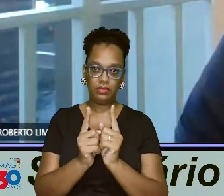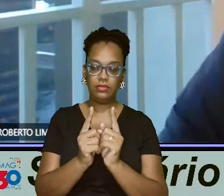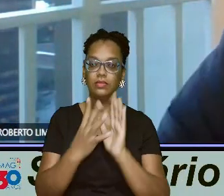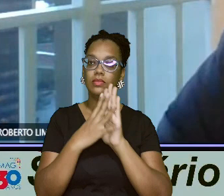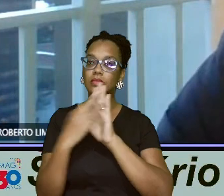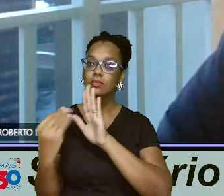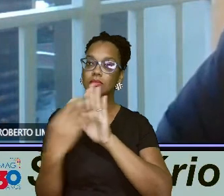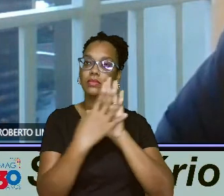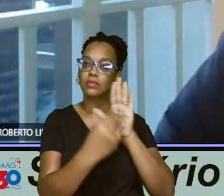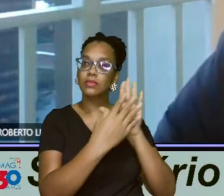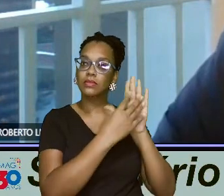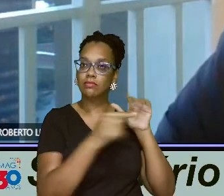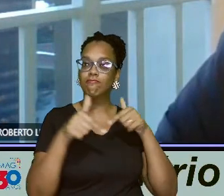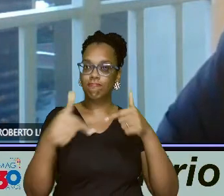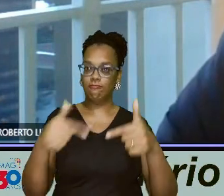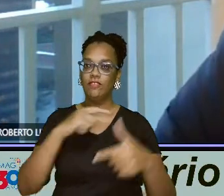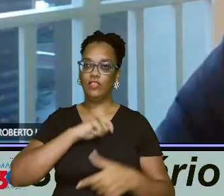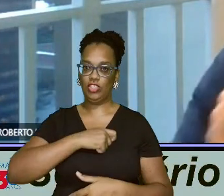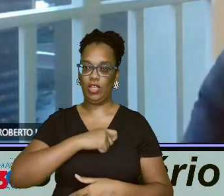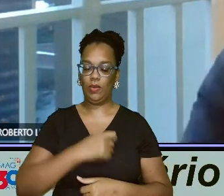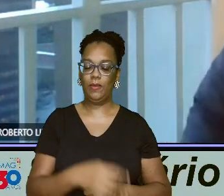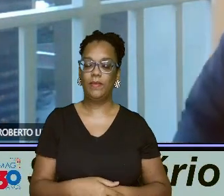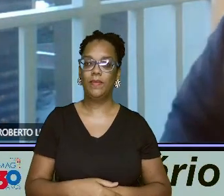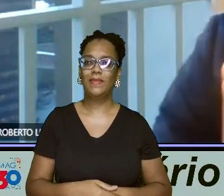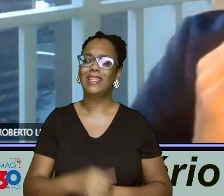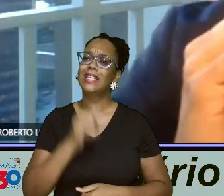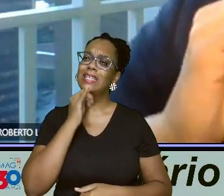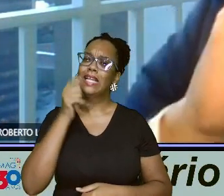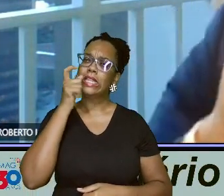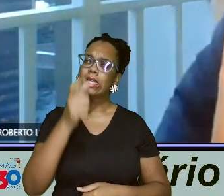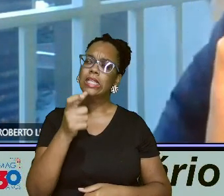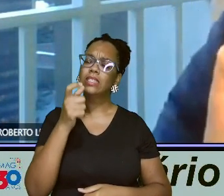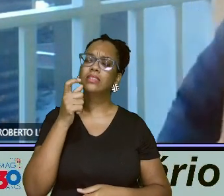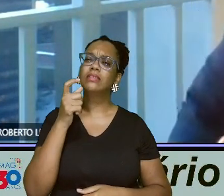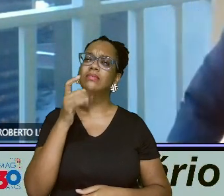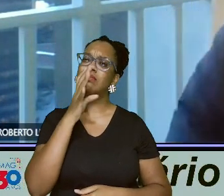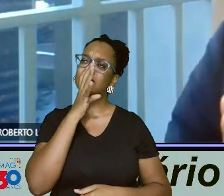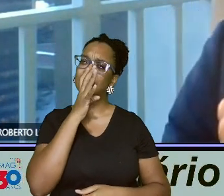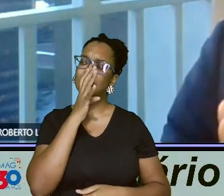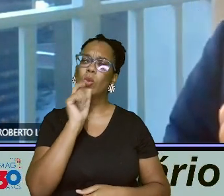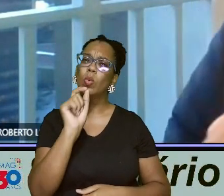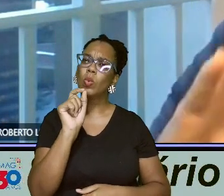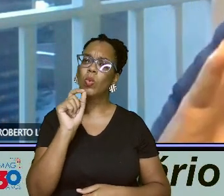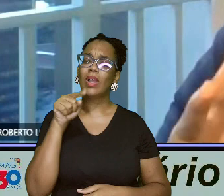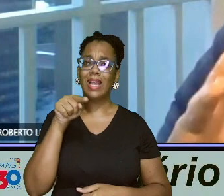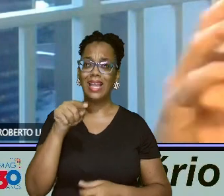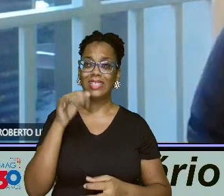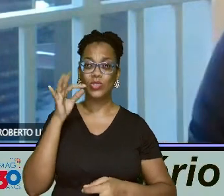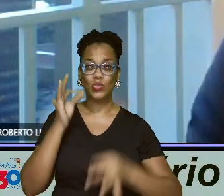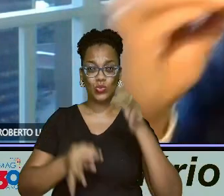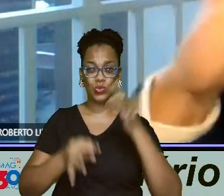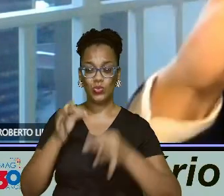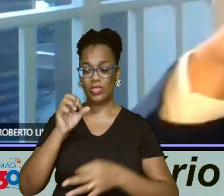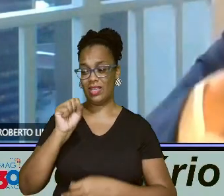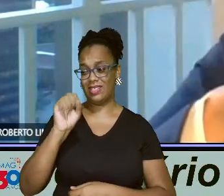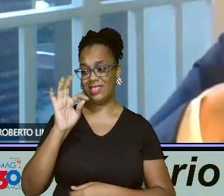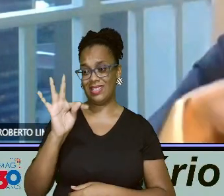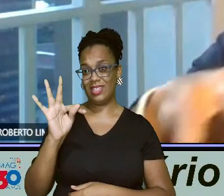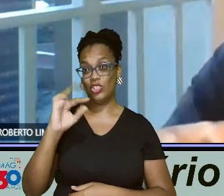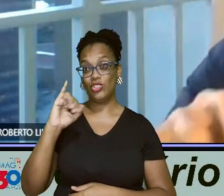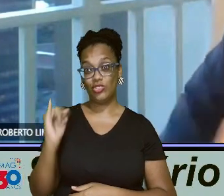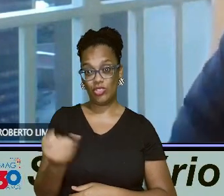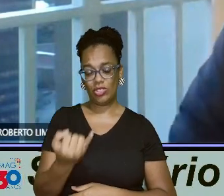fiscal, é interessante observar que esse julgado do STJ, ele